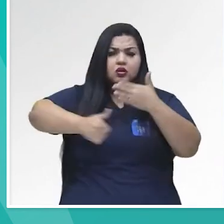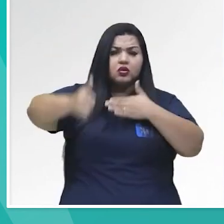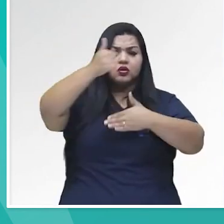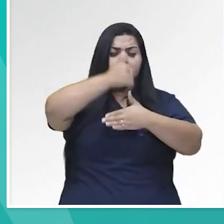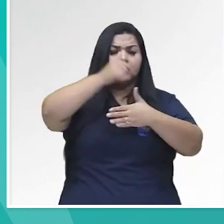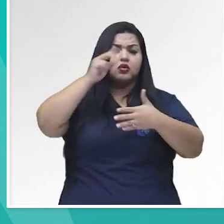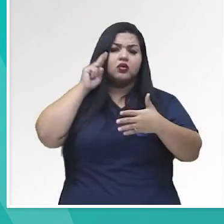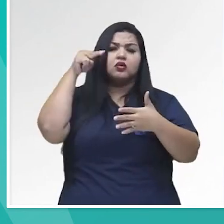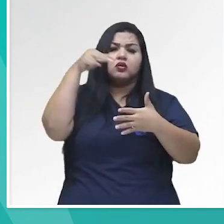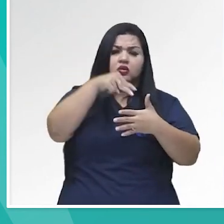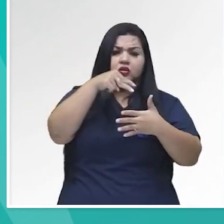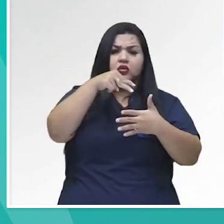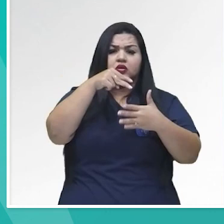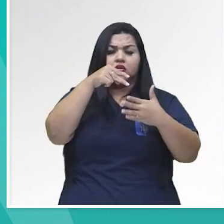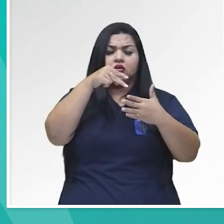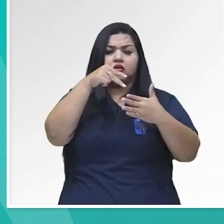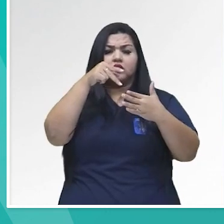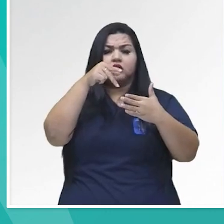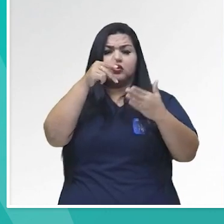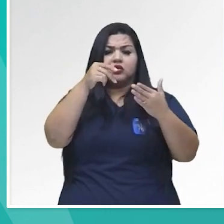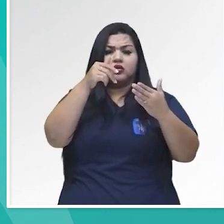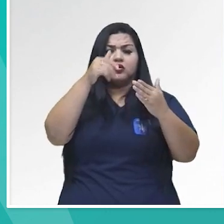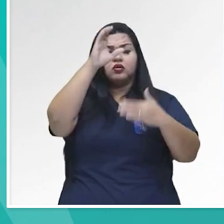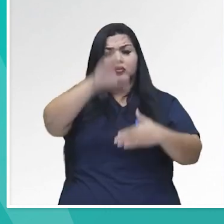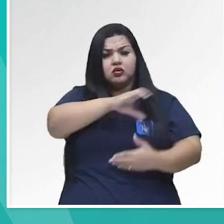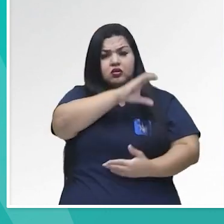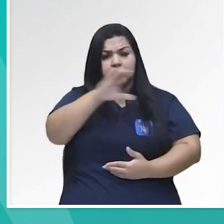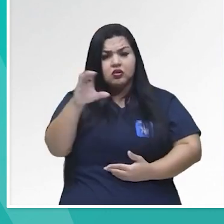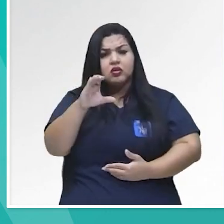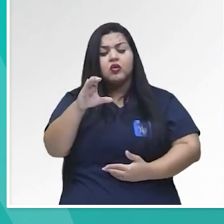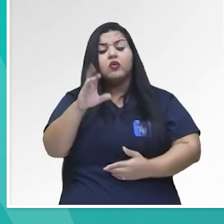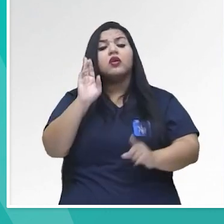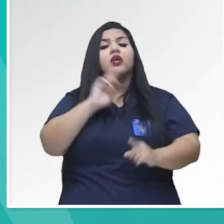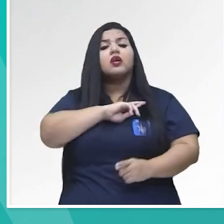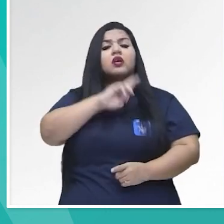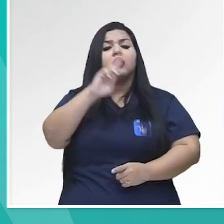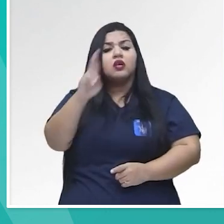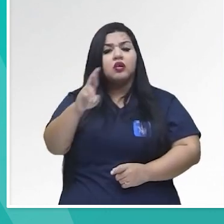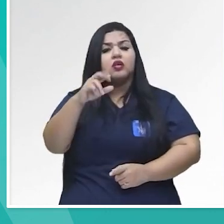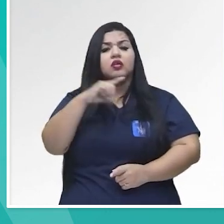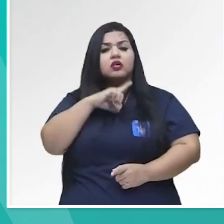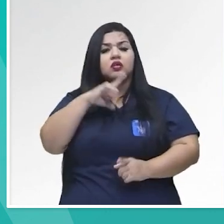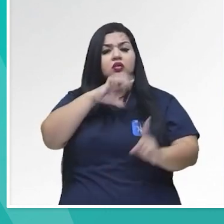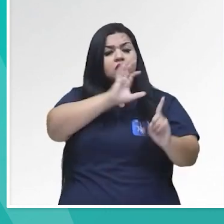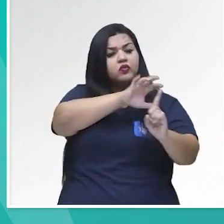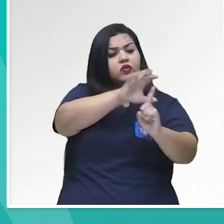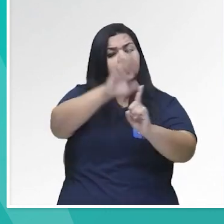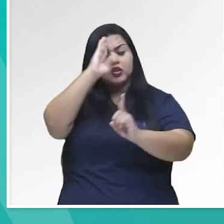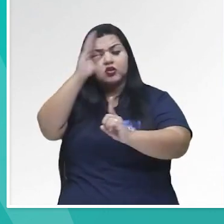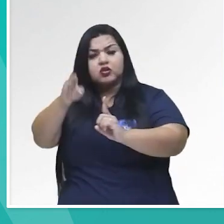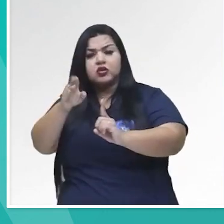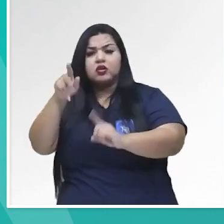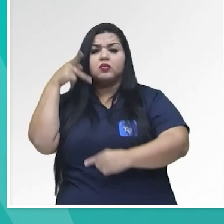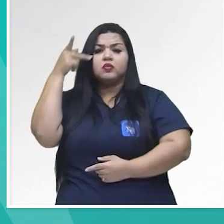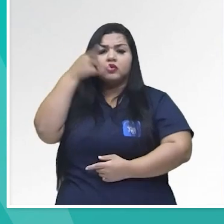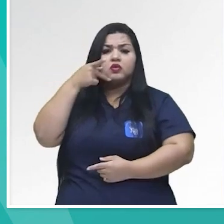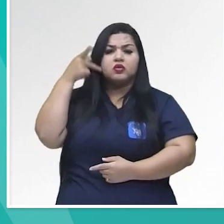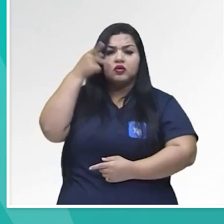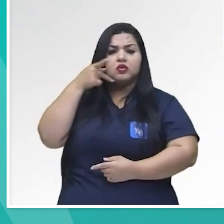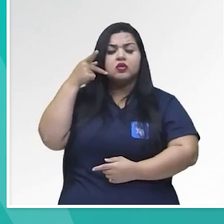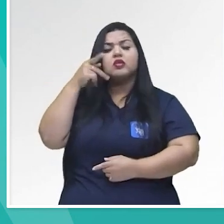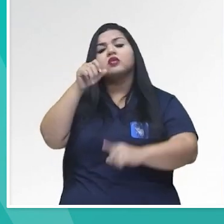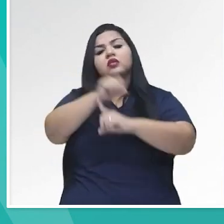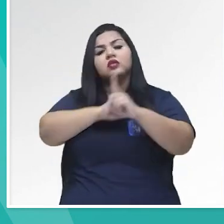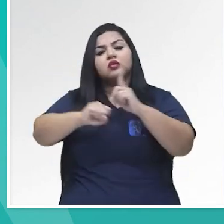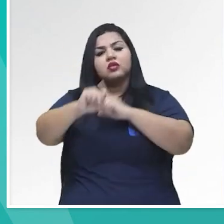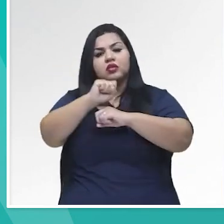visão de cristandade no mundo, em que a religião ela tinha influência direta sobre a política, sobre a